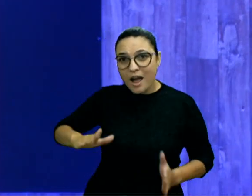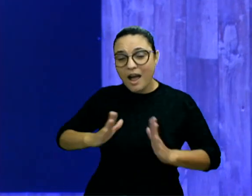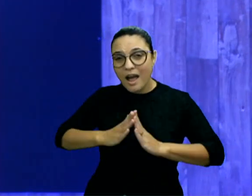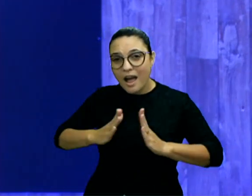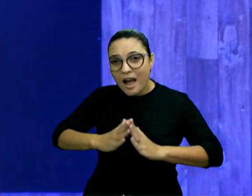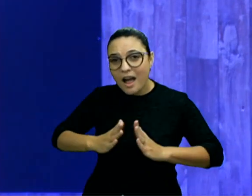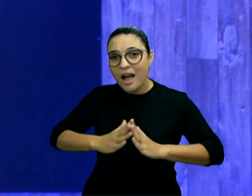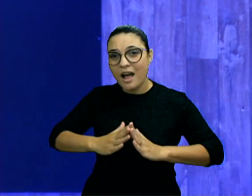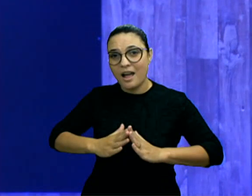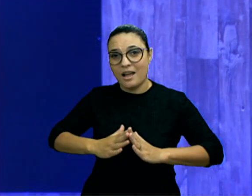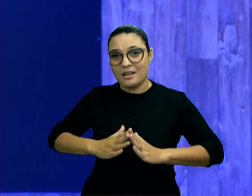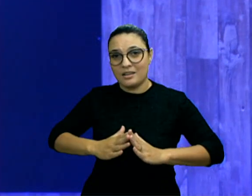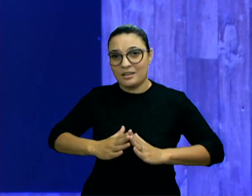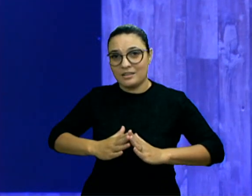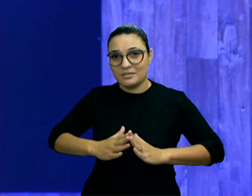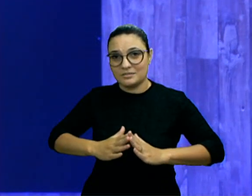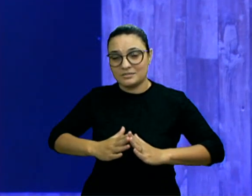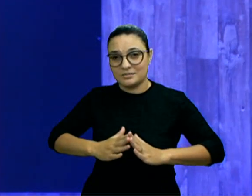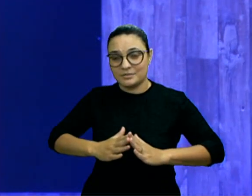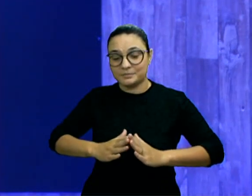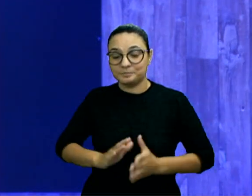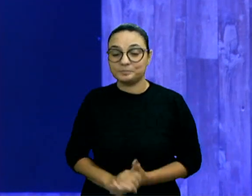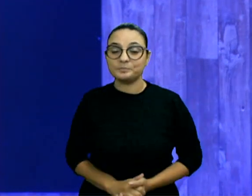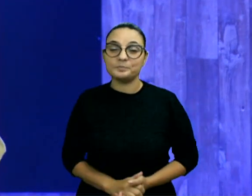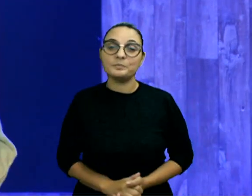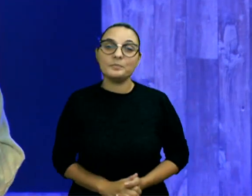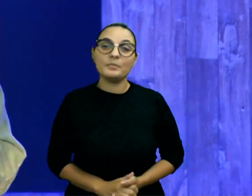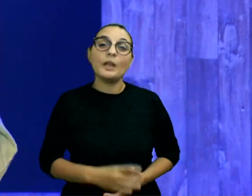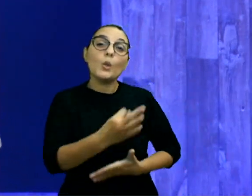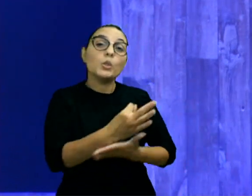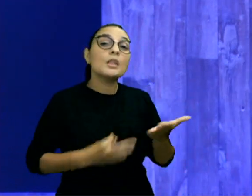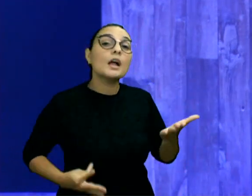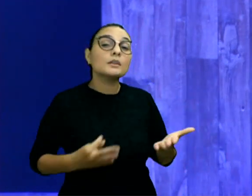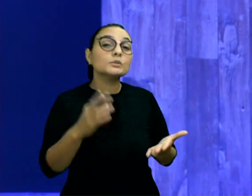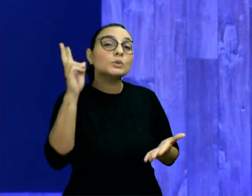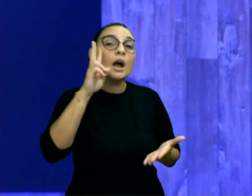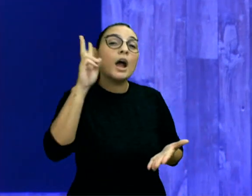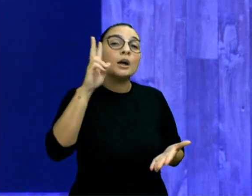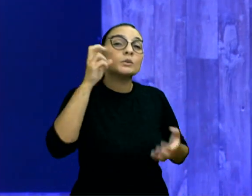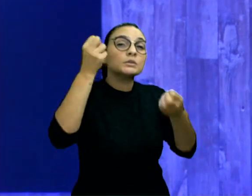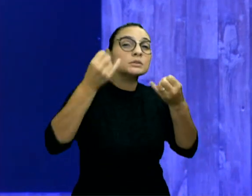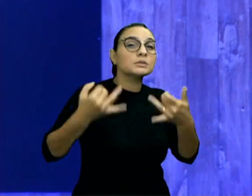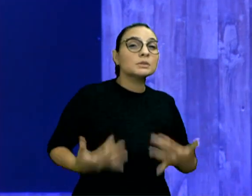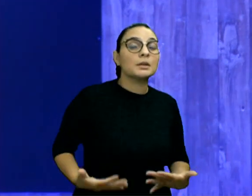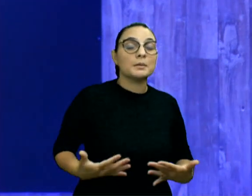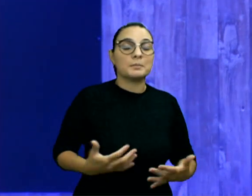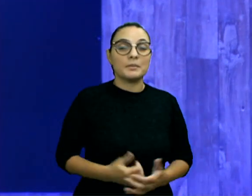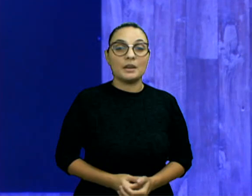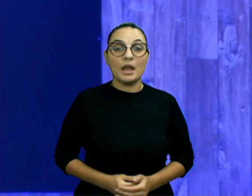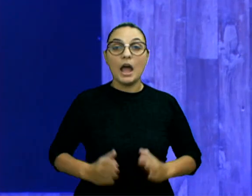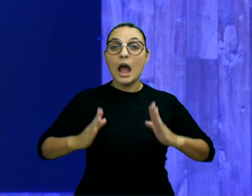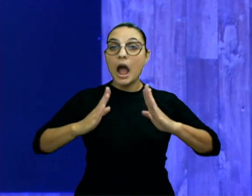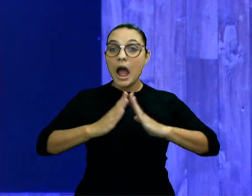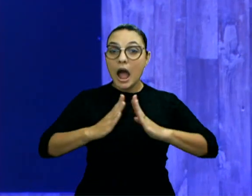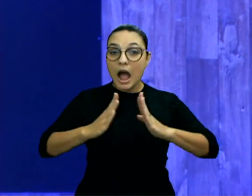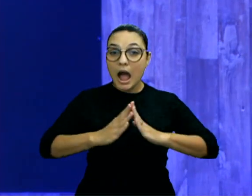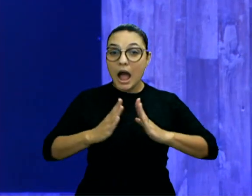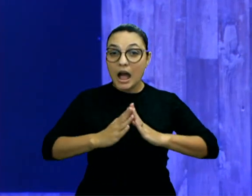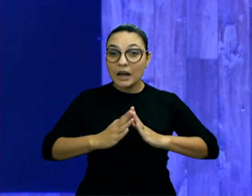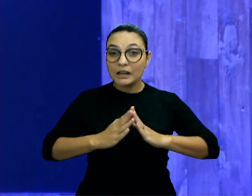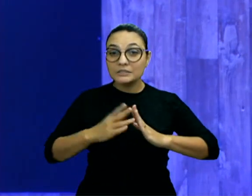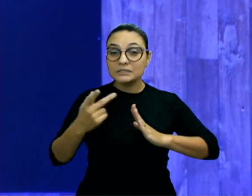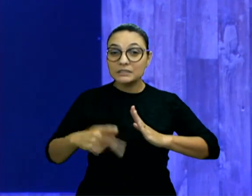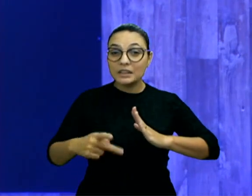era, ele estava fora, tanto é que o texto nos conta que a sua casa, o seu quarto, tinha as